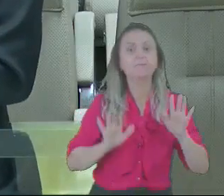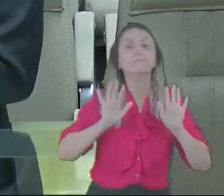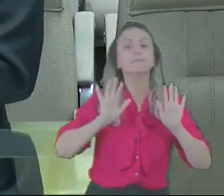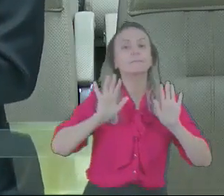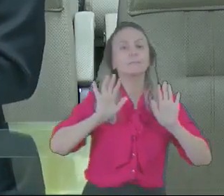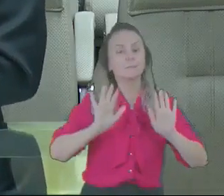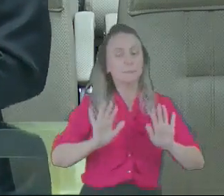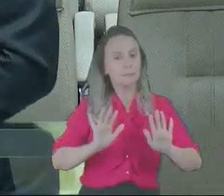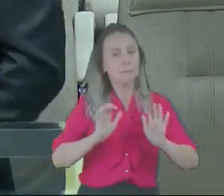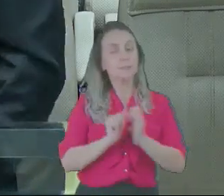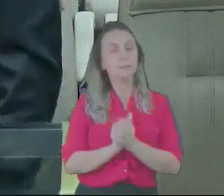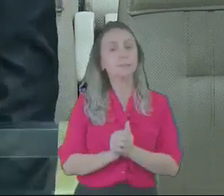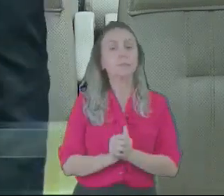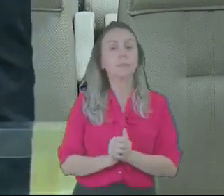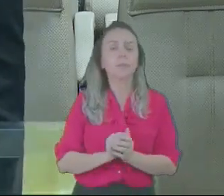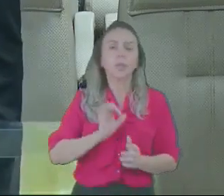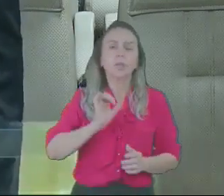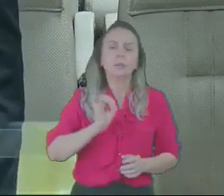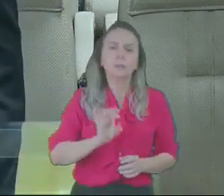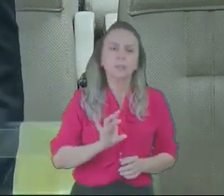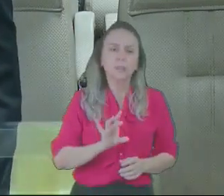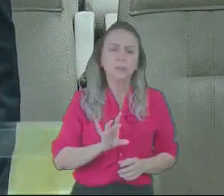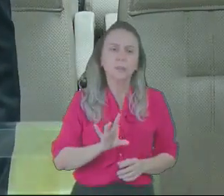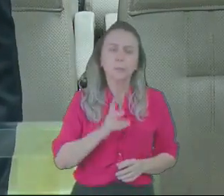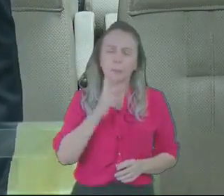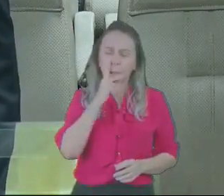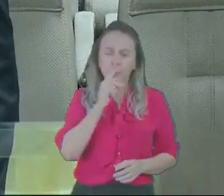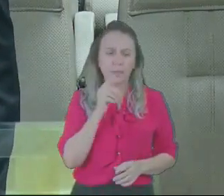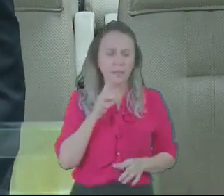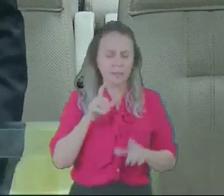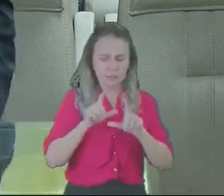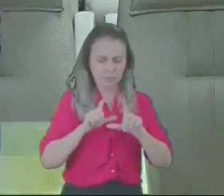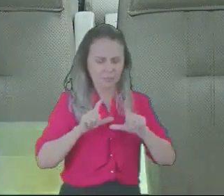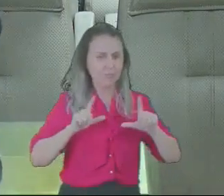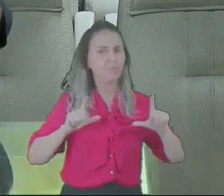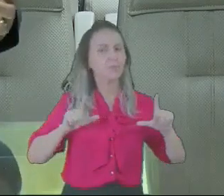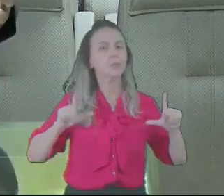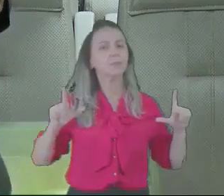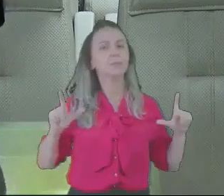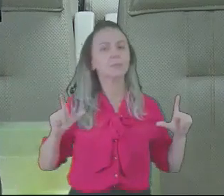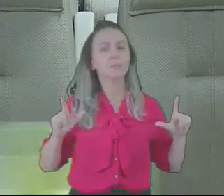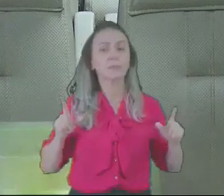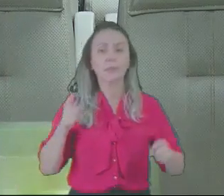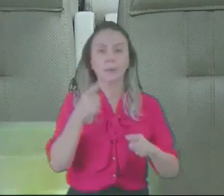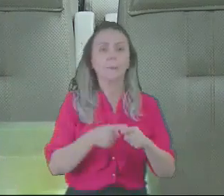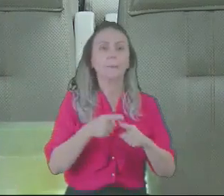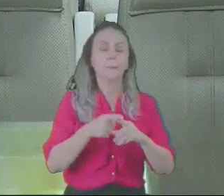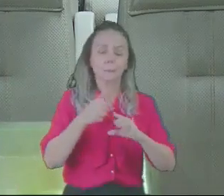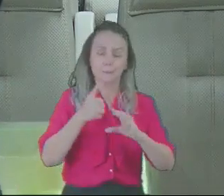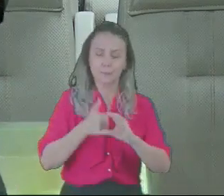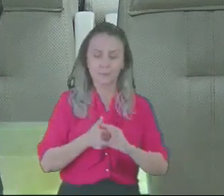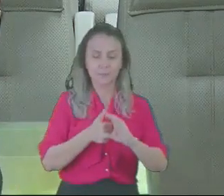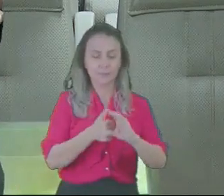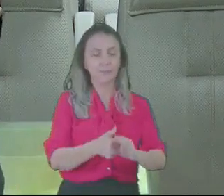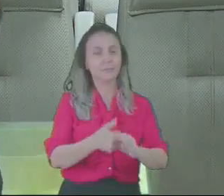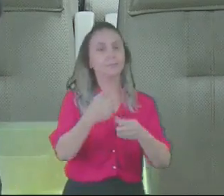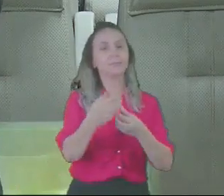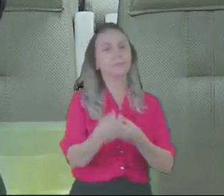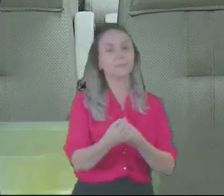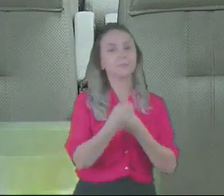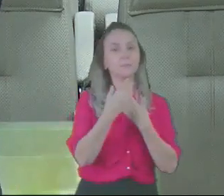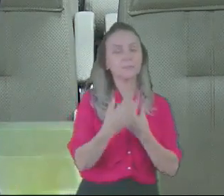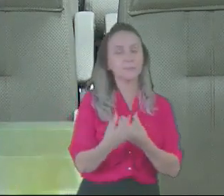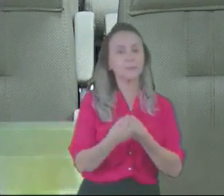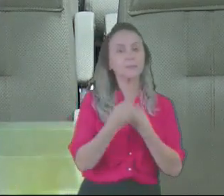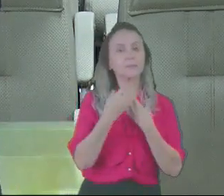intenção de você não querer algo em troca o cristianismo nos ensina que tudo aquilo que nós dispensamos diante de